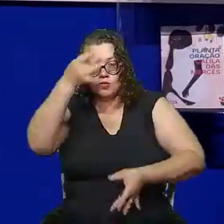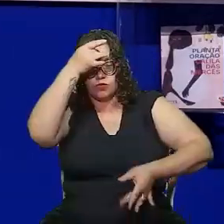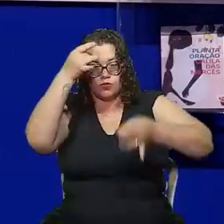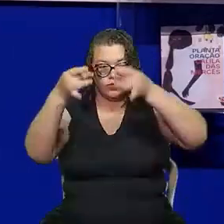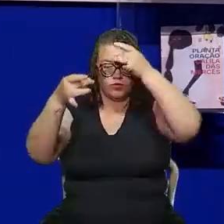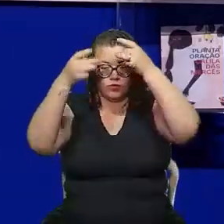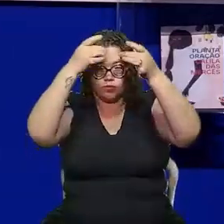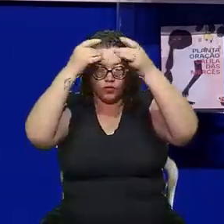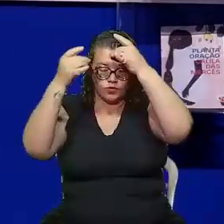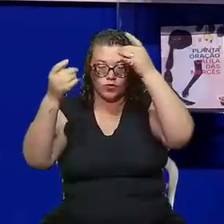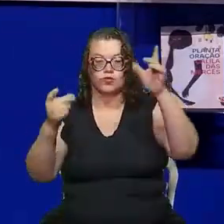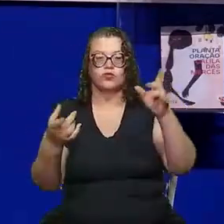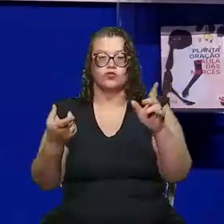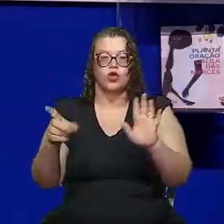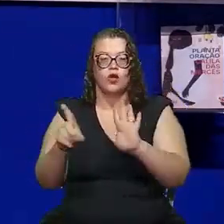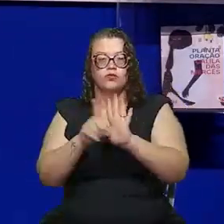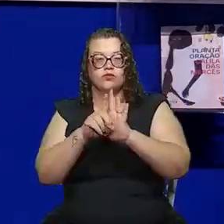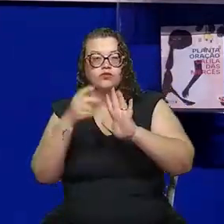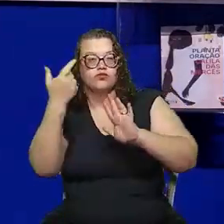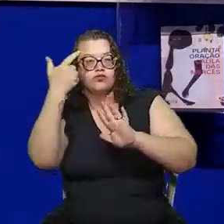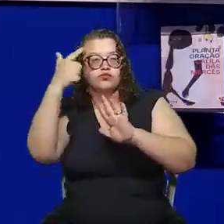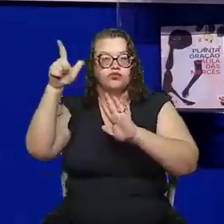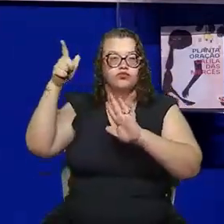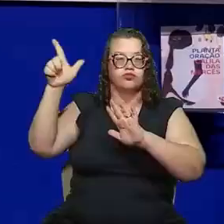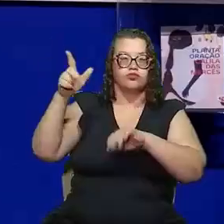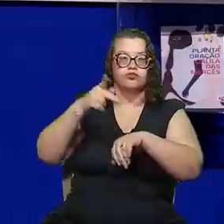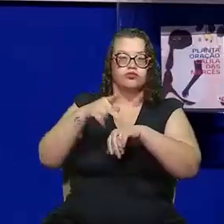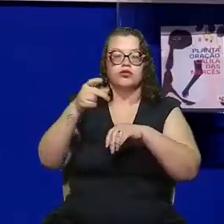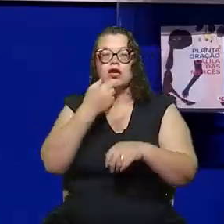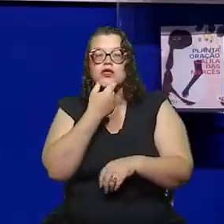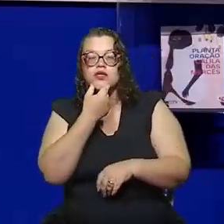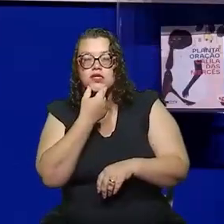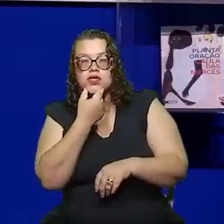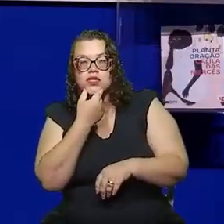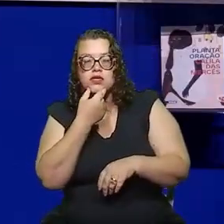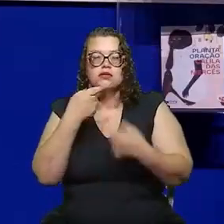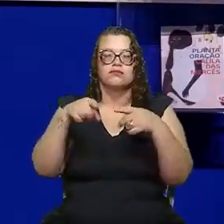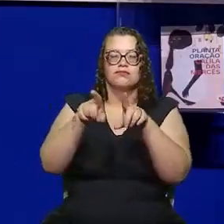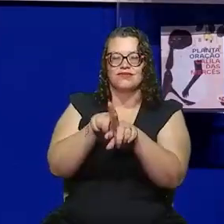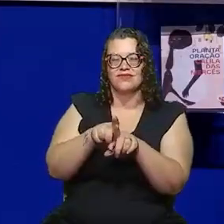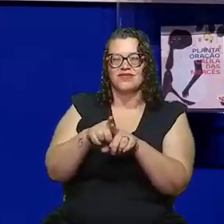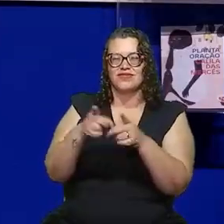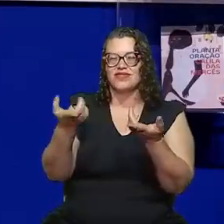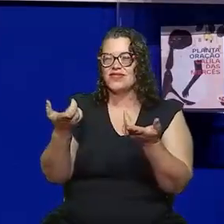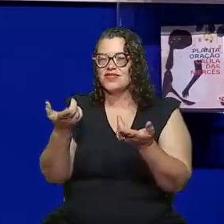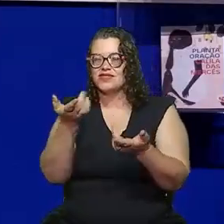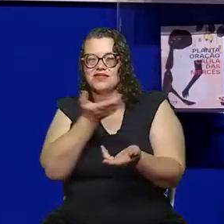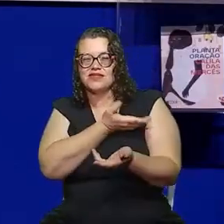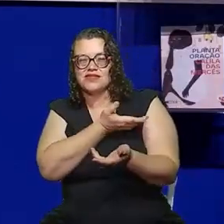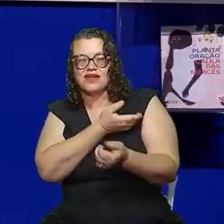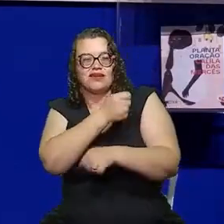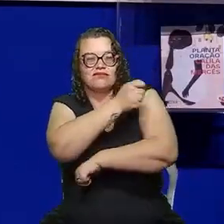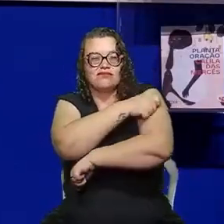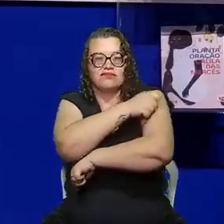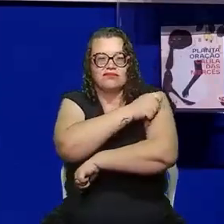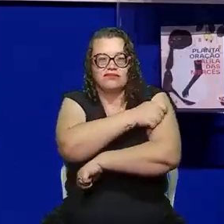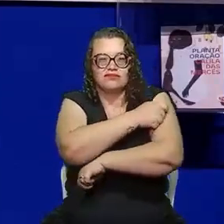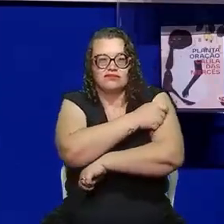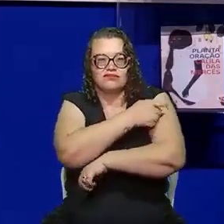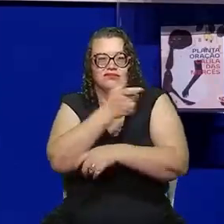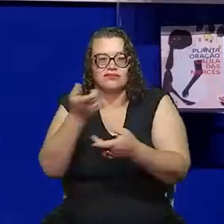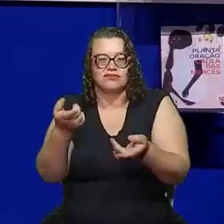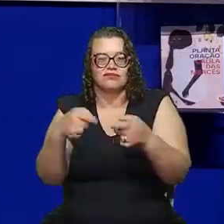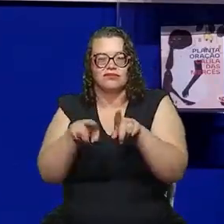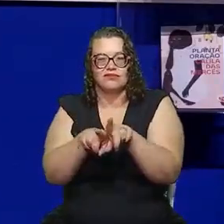de links, de doutrina estrangeira, up to date, né? E assim, e aí aquelas colegas ali da Maré,